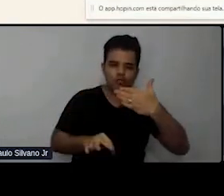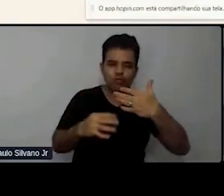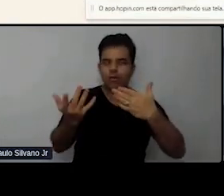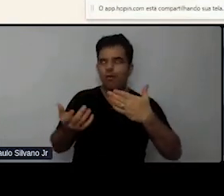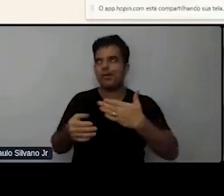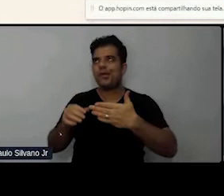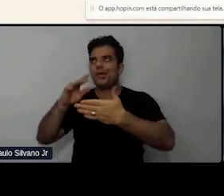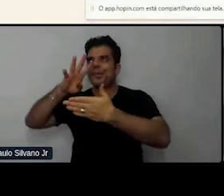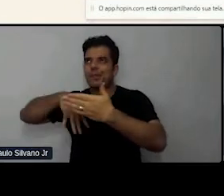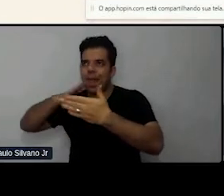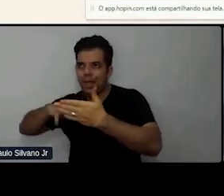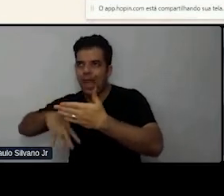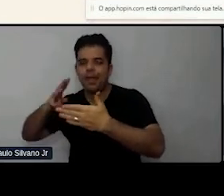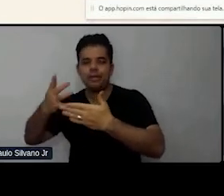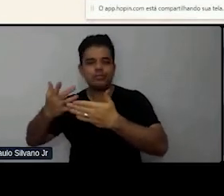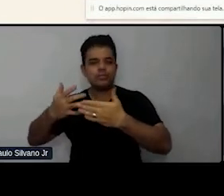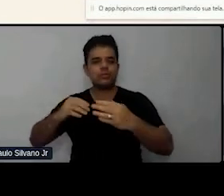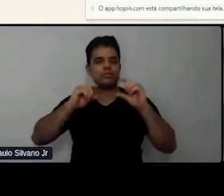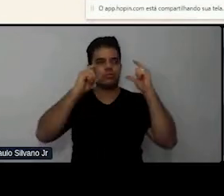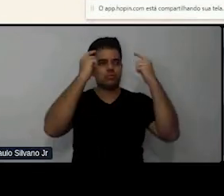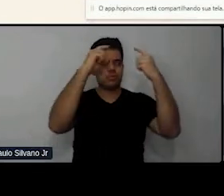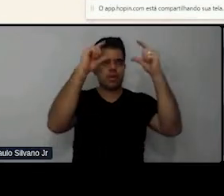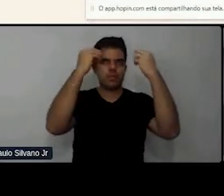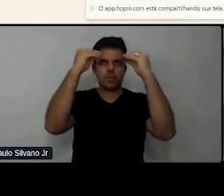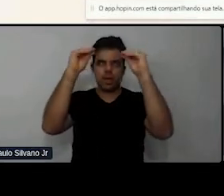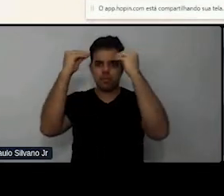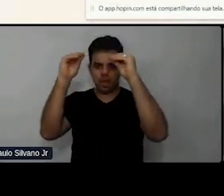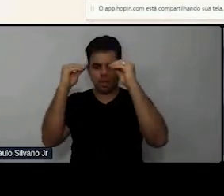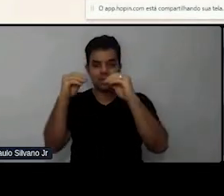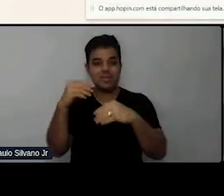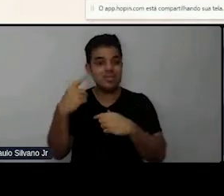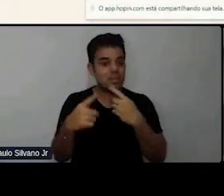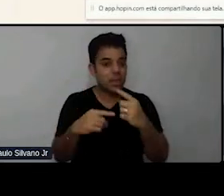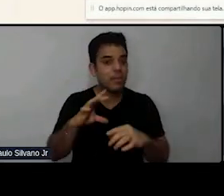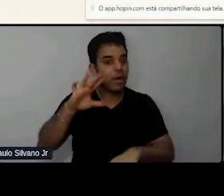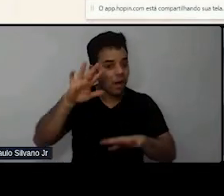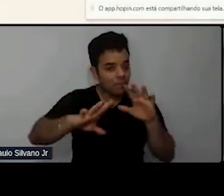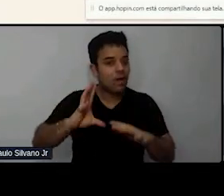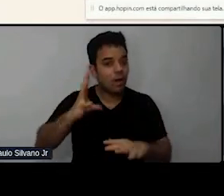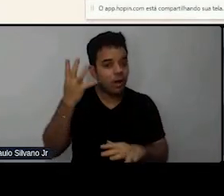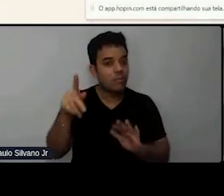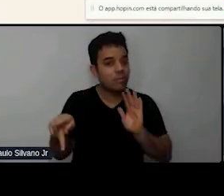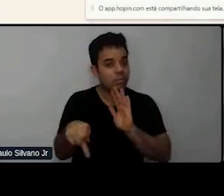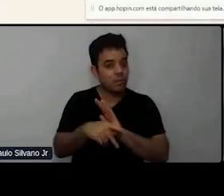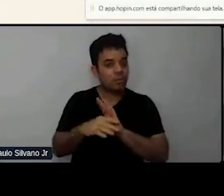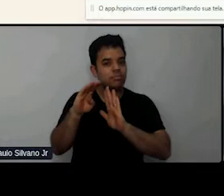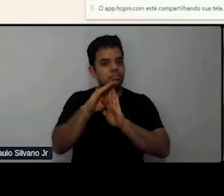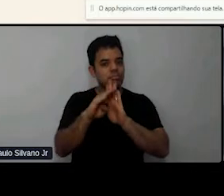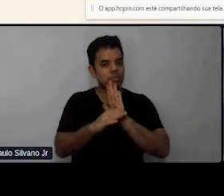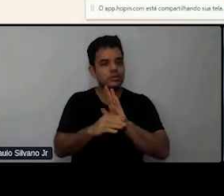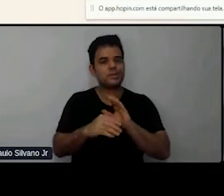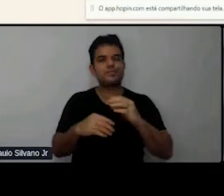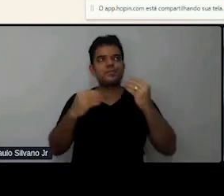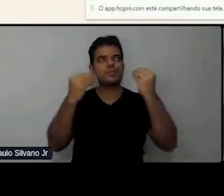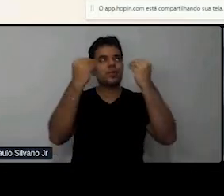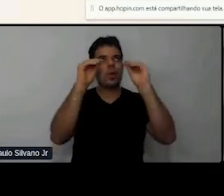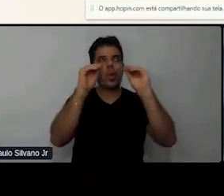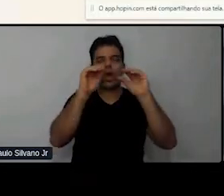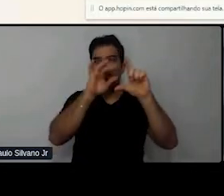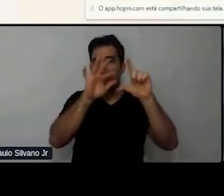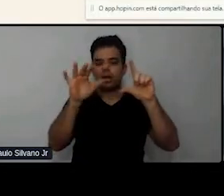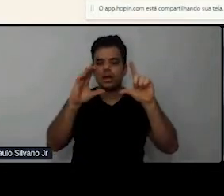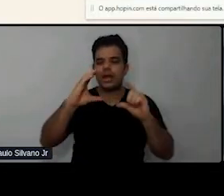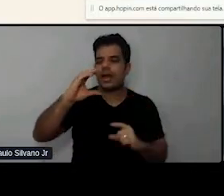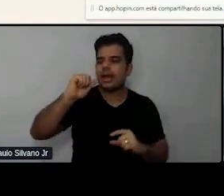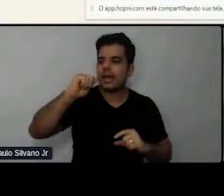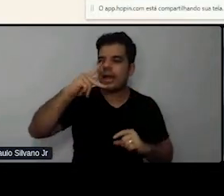back. E nesses casos, geralmente, ele, por padrão, escreve algo como capa